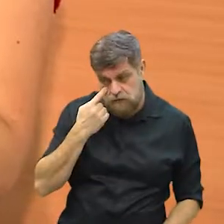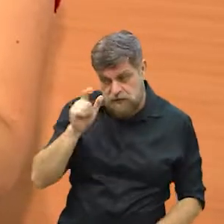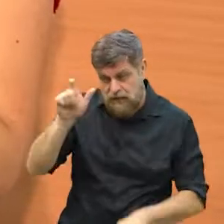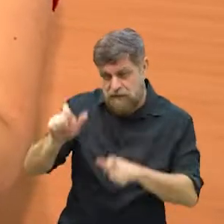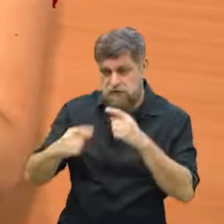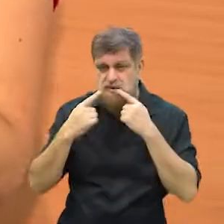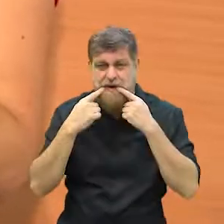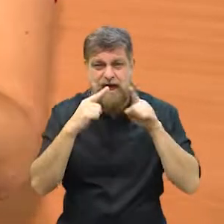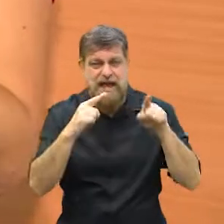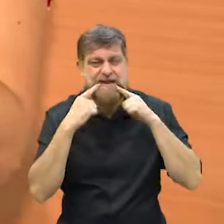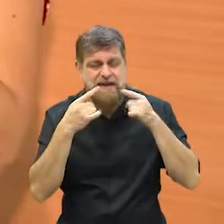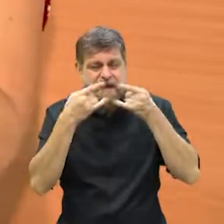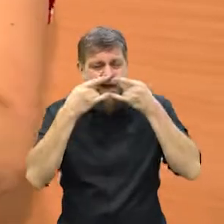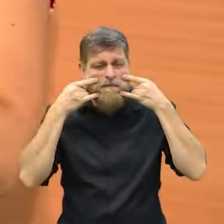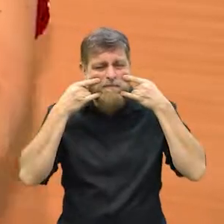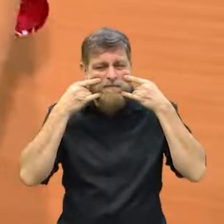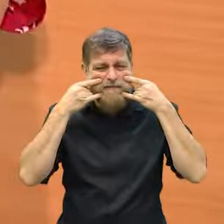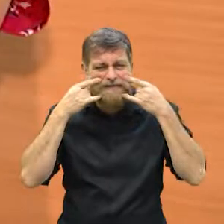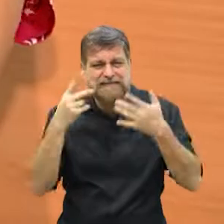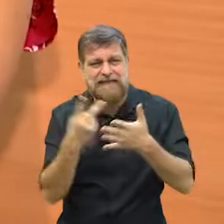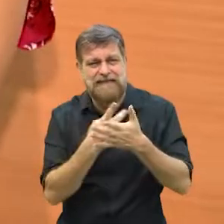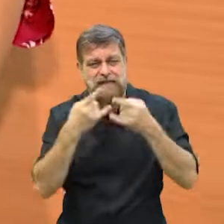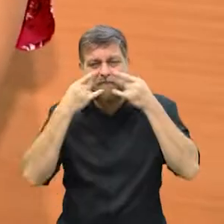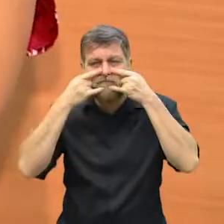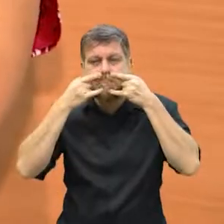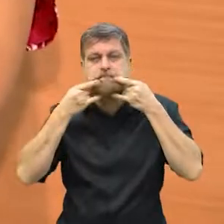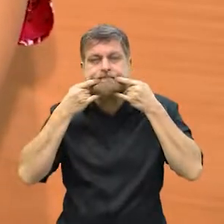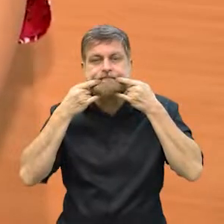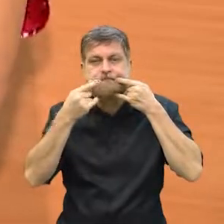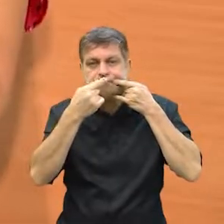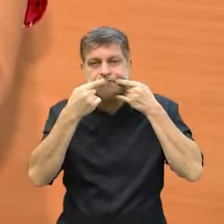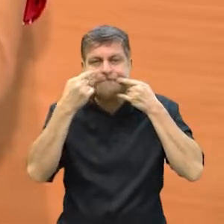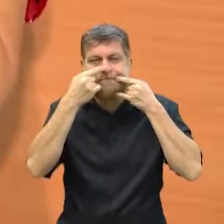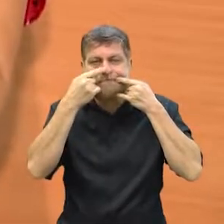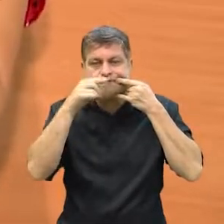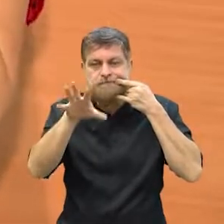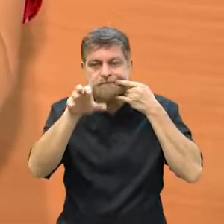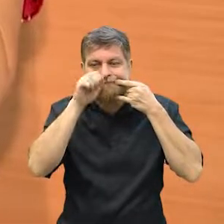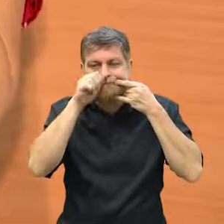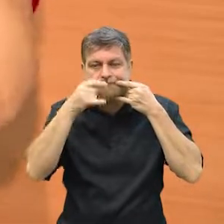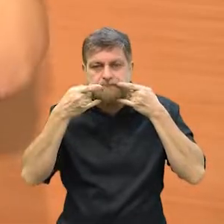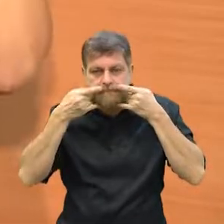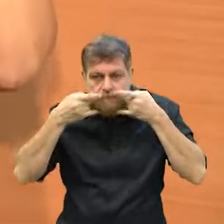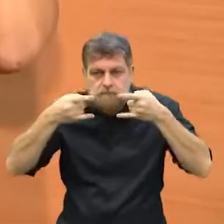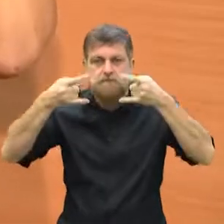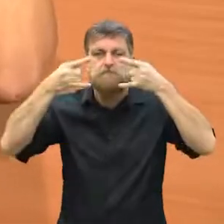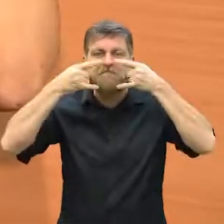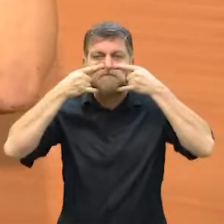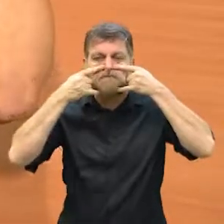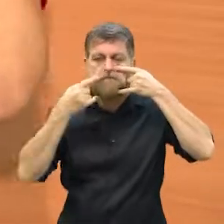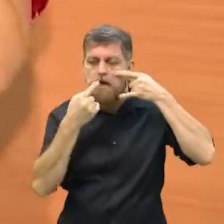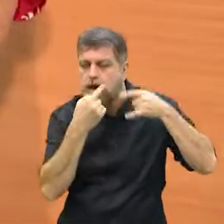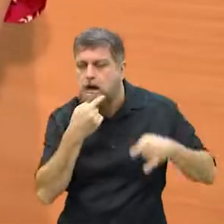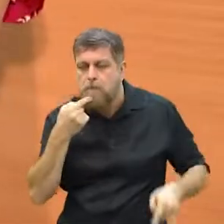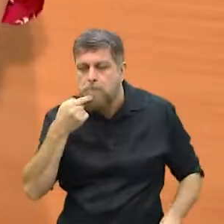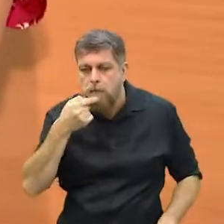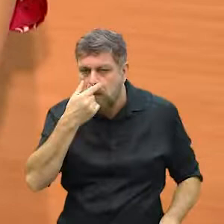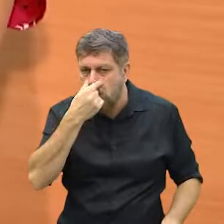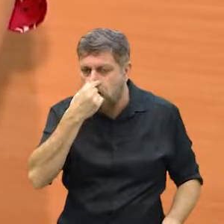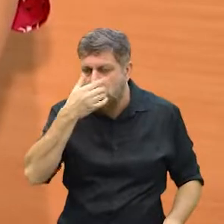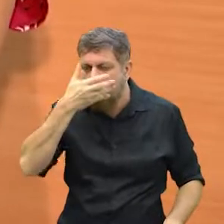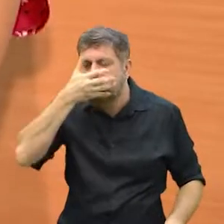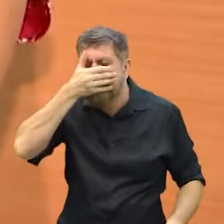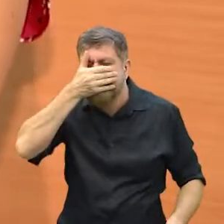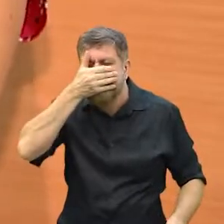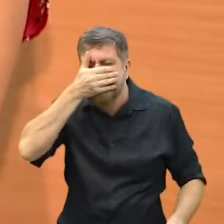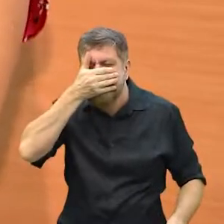pessoas criticam as pessoas que usam a máscara errado, máscara para baixo do nariz. É importante dizer que a máscara, para proteger, ela precisa